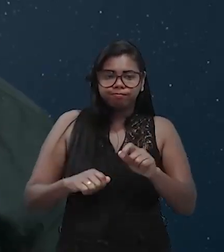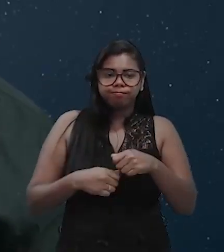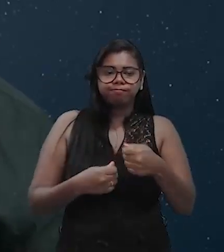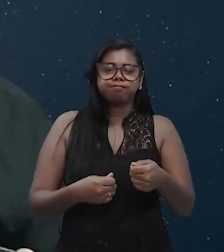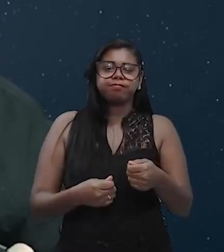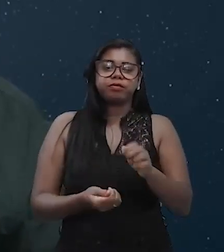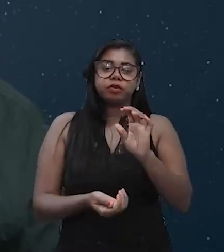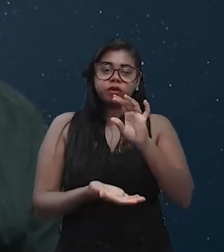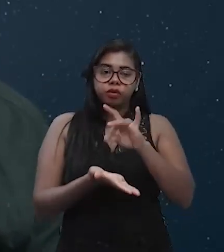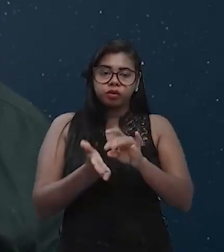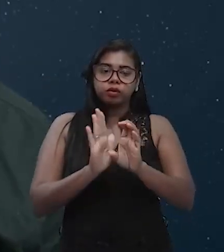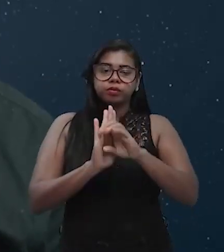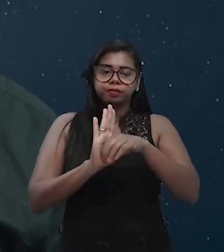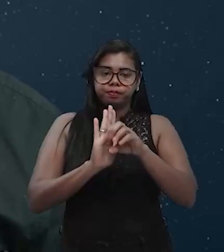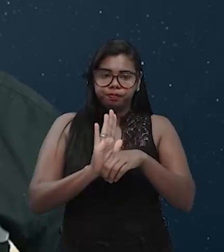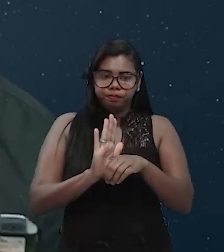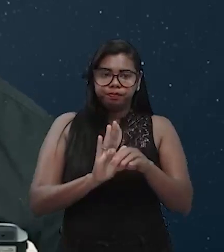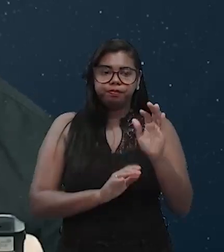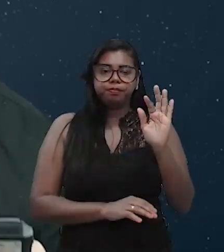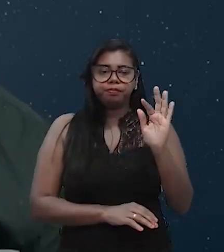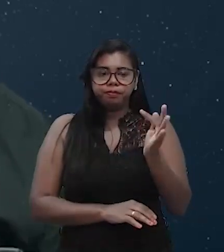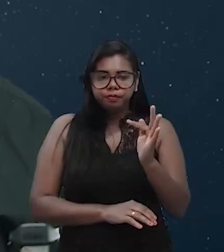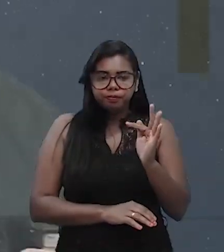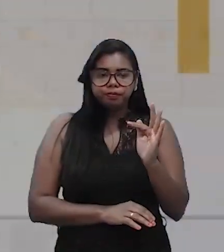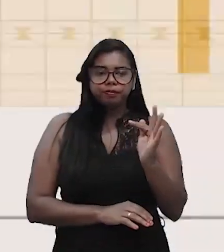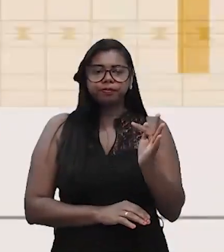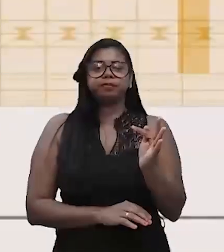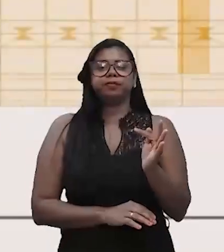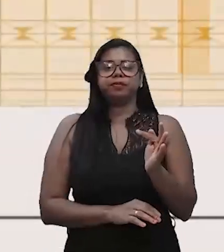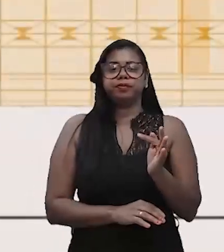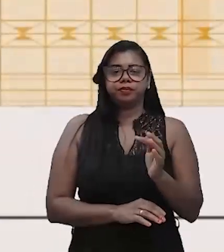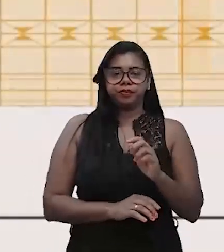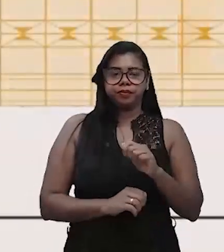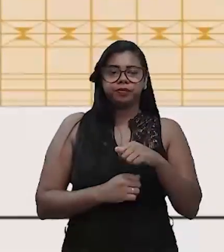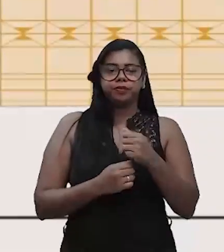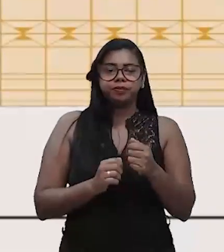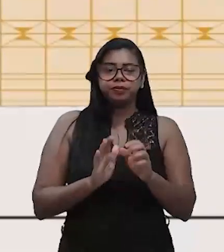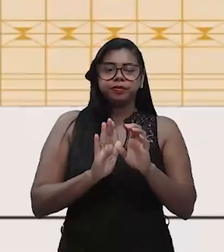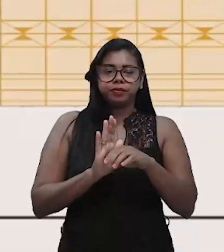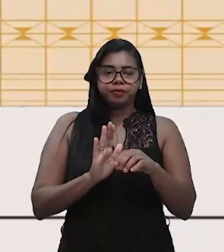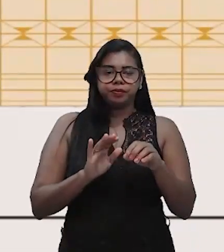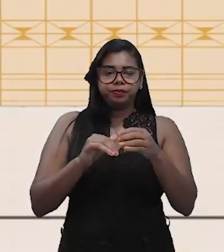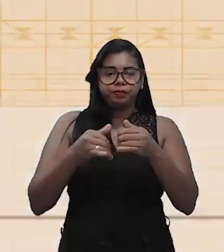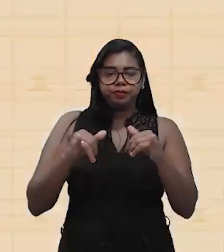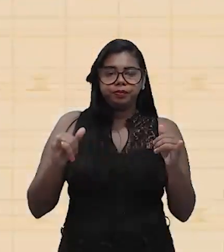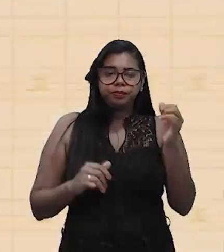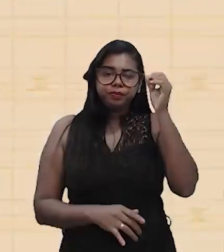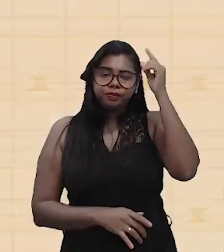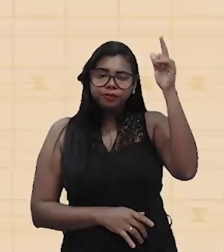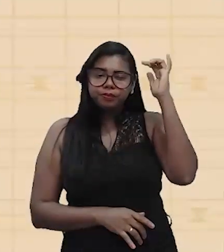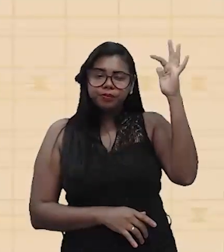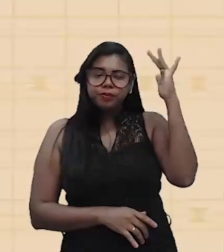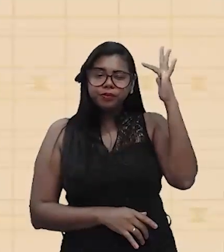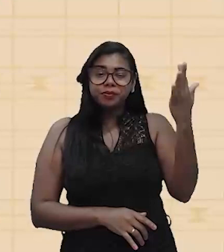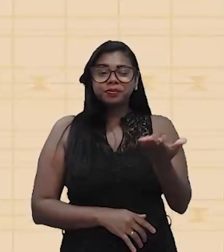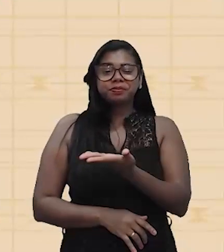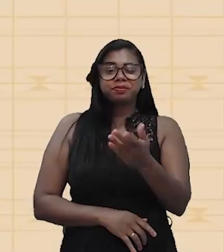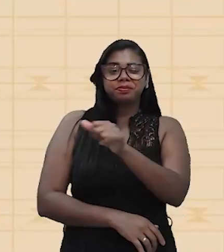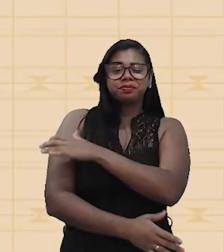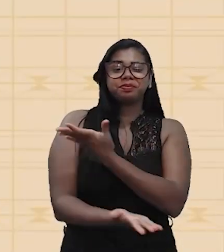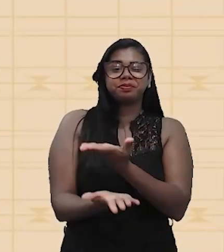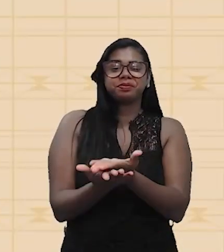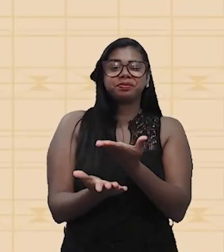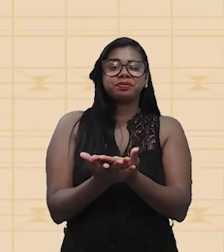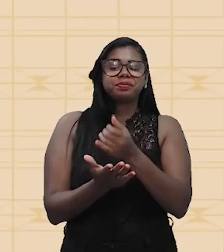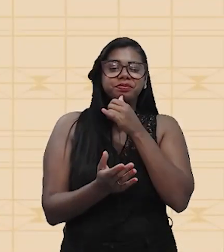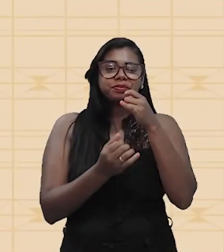conceito físico de resistência, pessoal, ele está associado à ideia de que imagine você